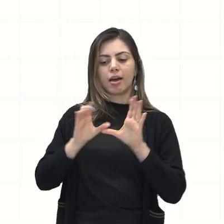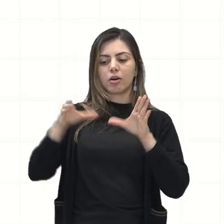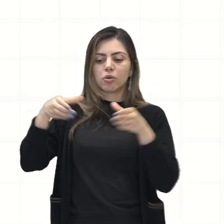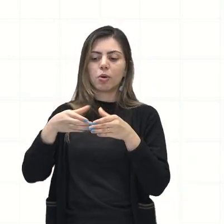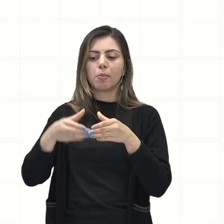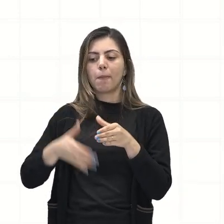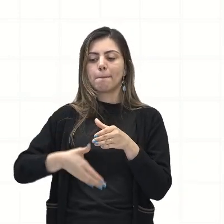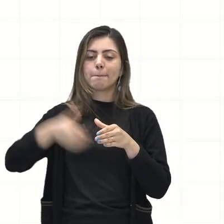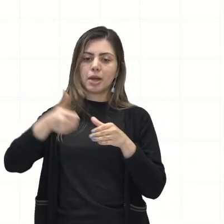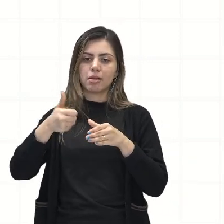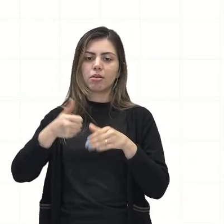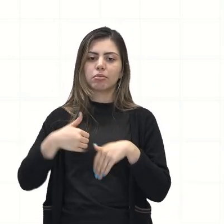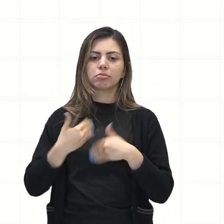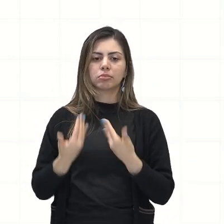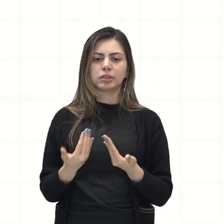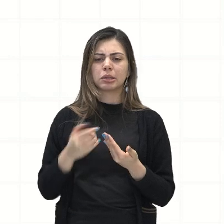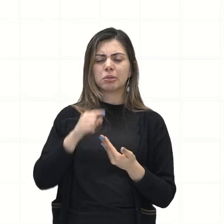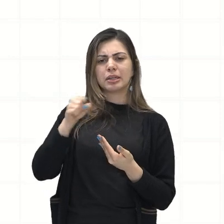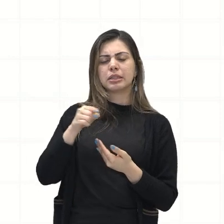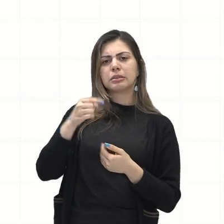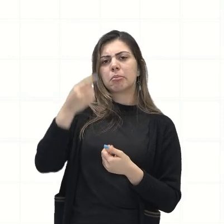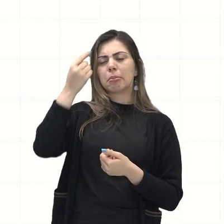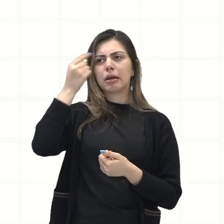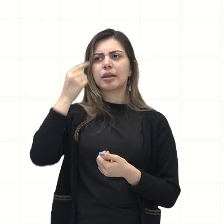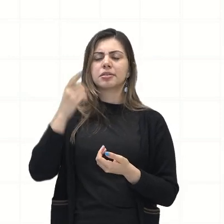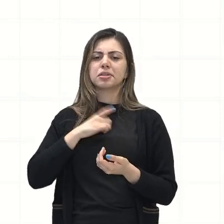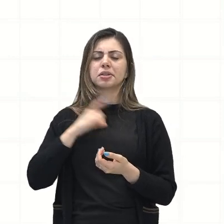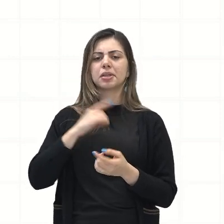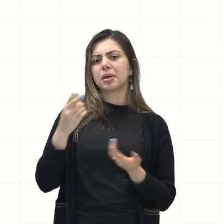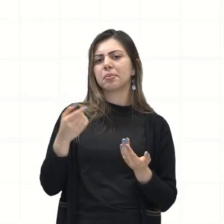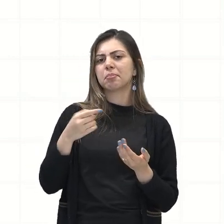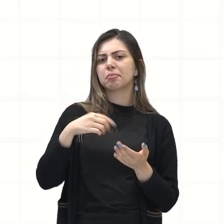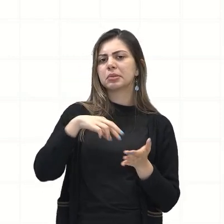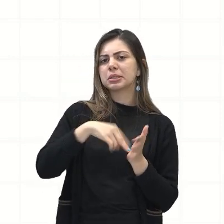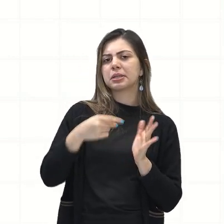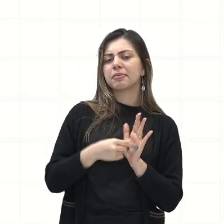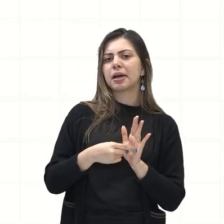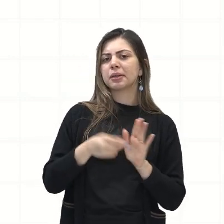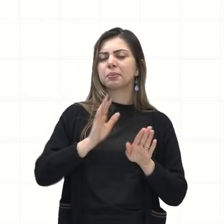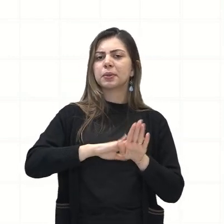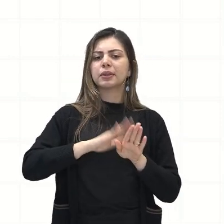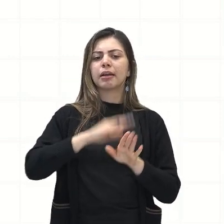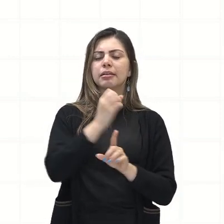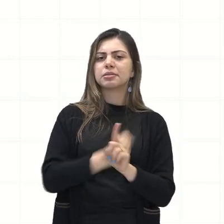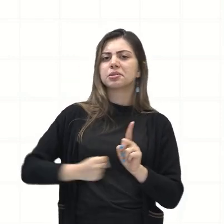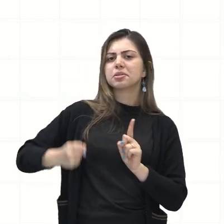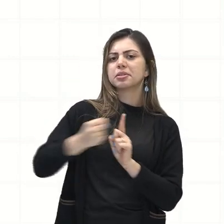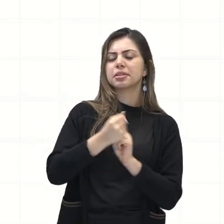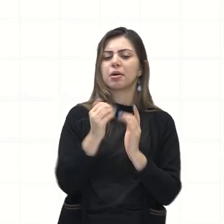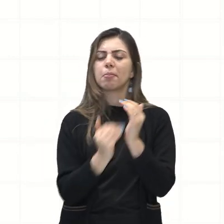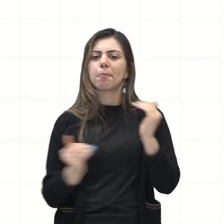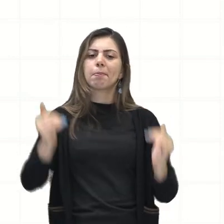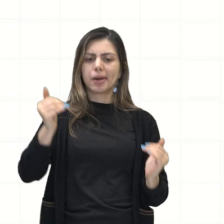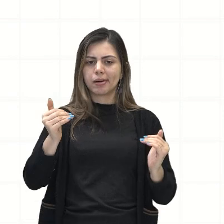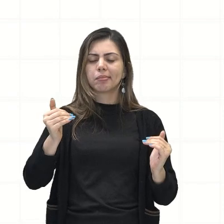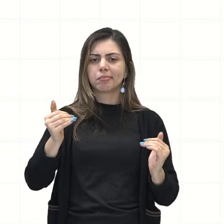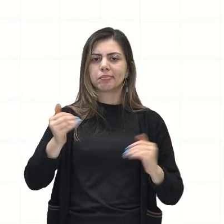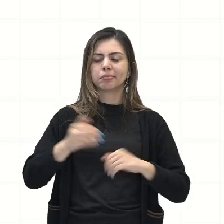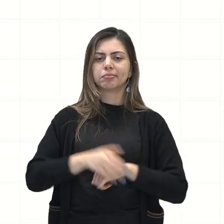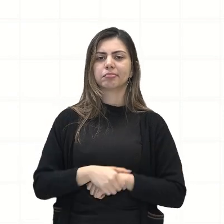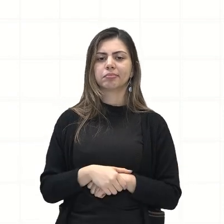humana de uma maneira que justificava justamente as desigualdades, né, e as